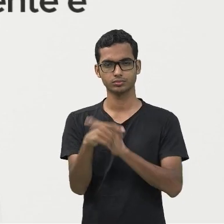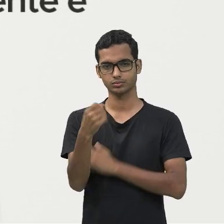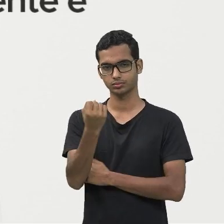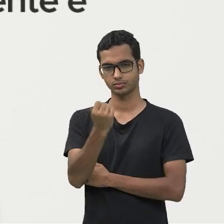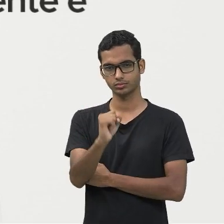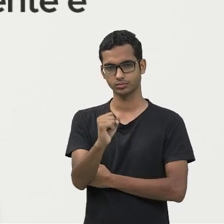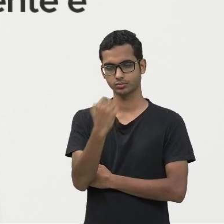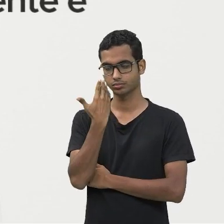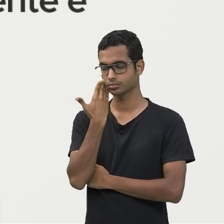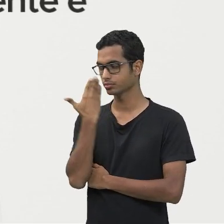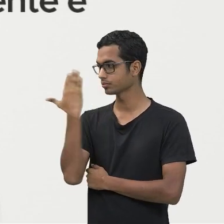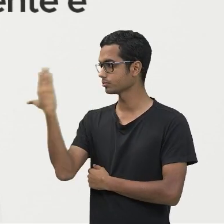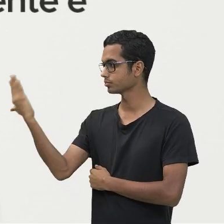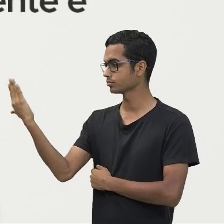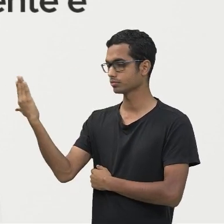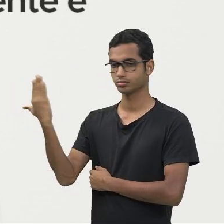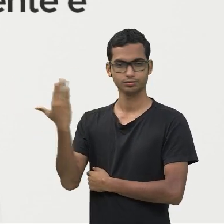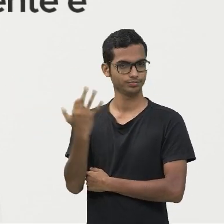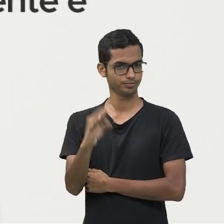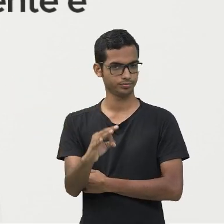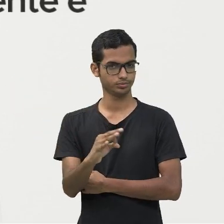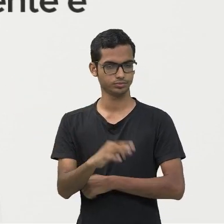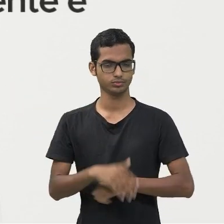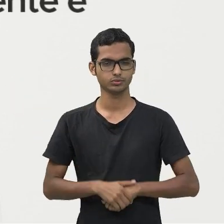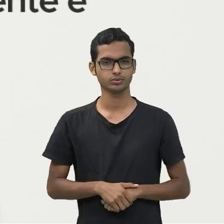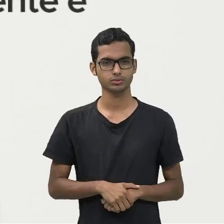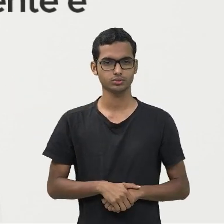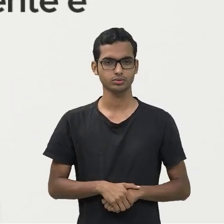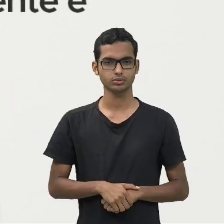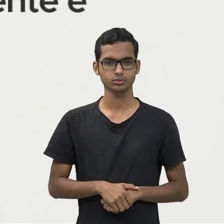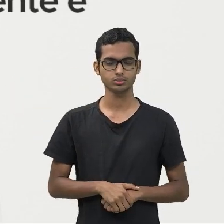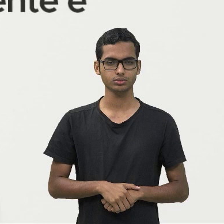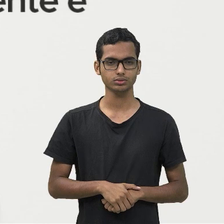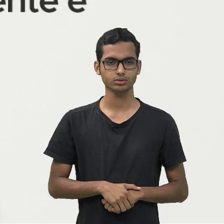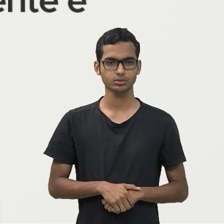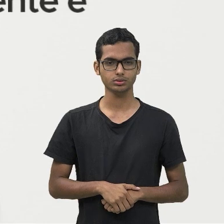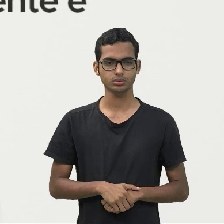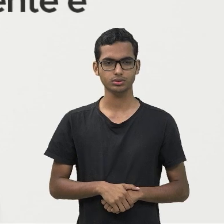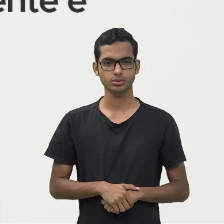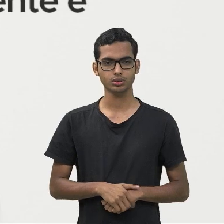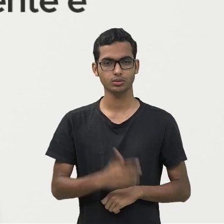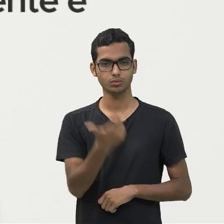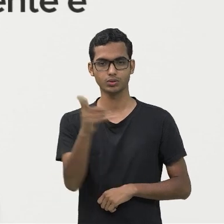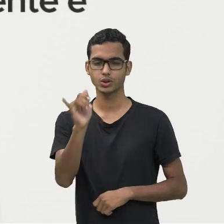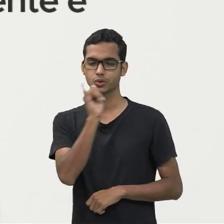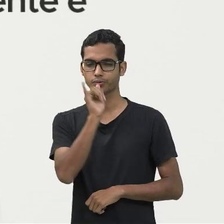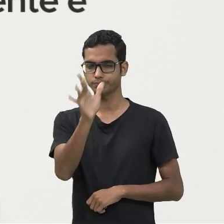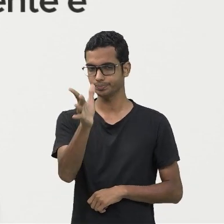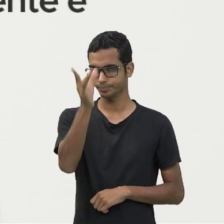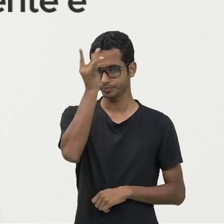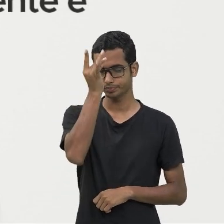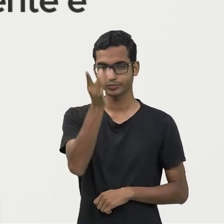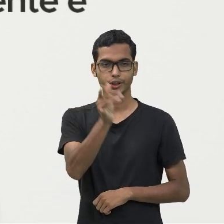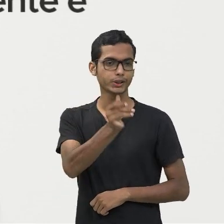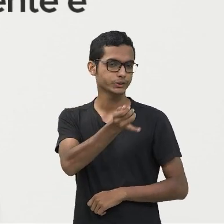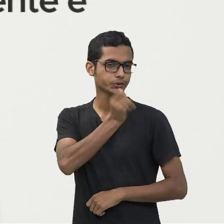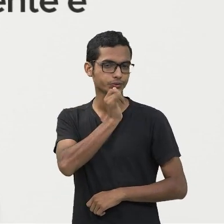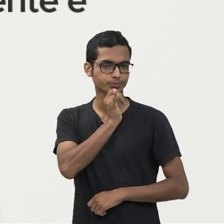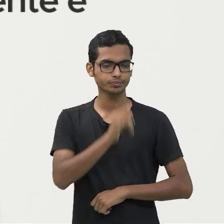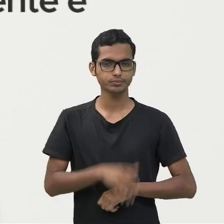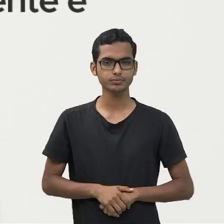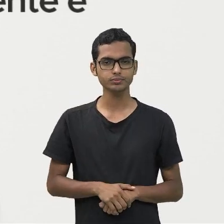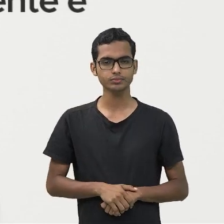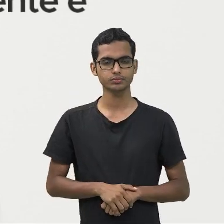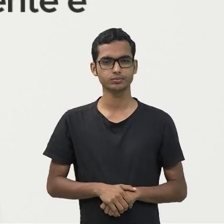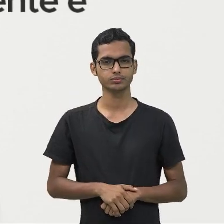8. Ok? Vamos lá, mais uma só para fixar. Quando meu n